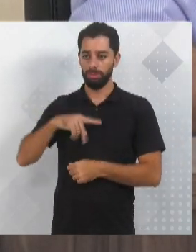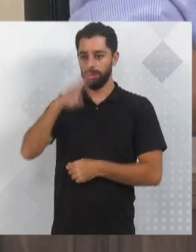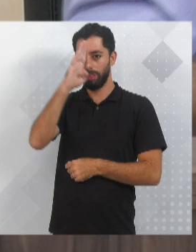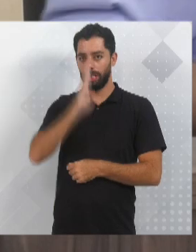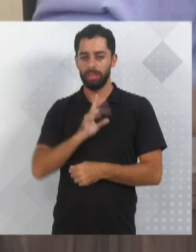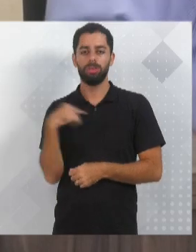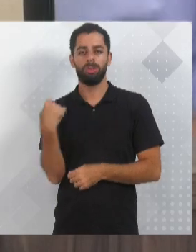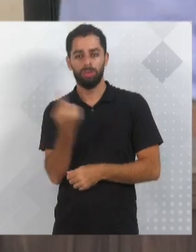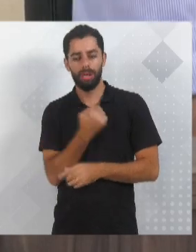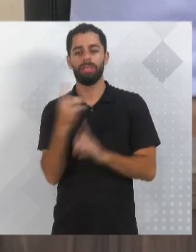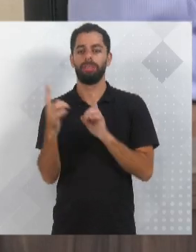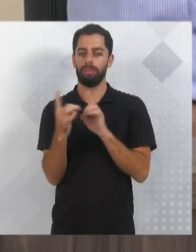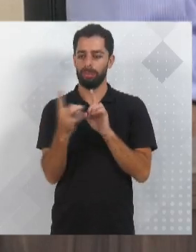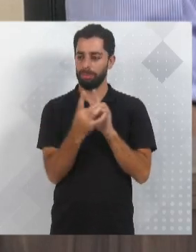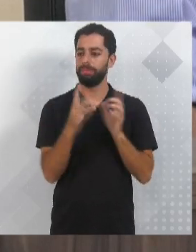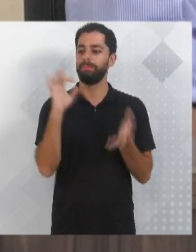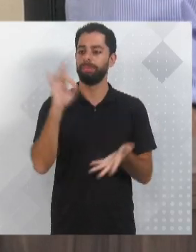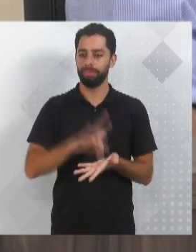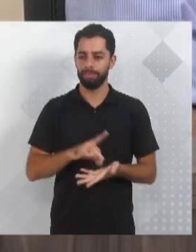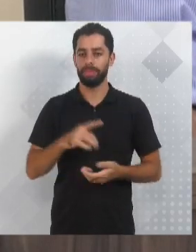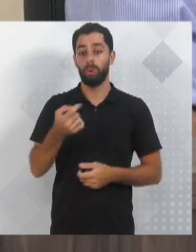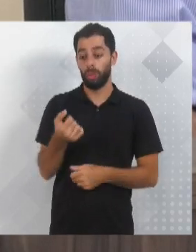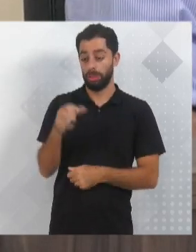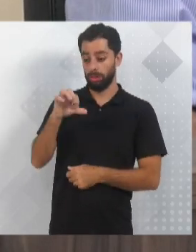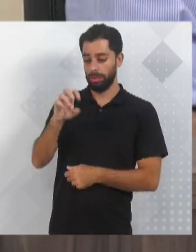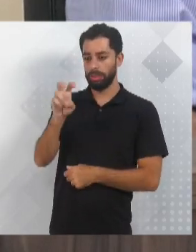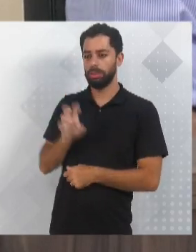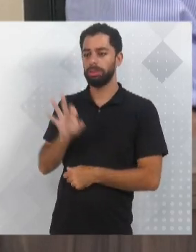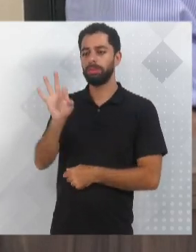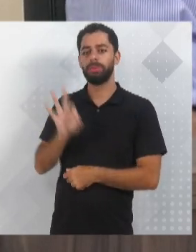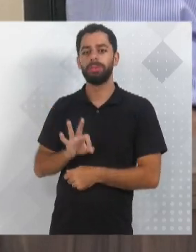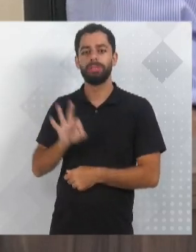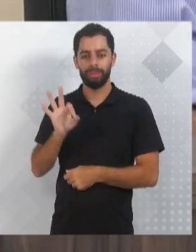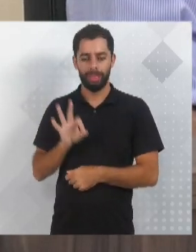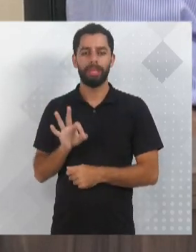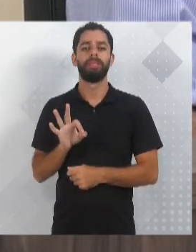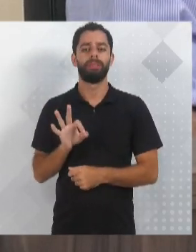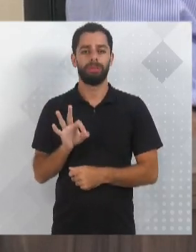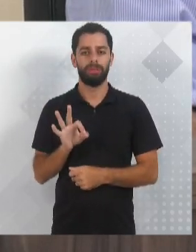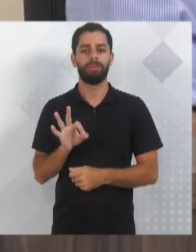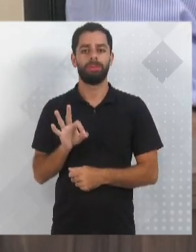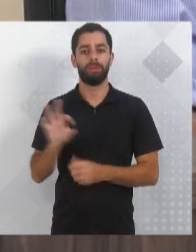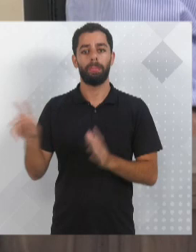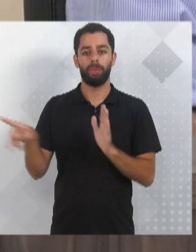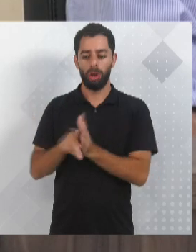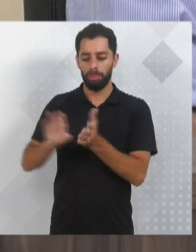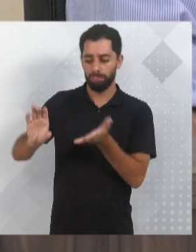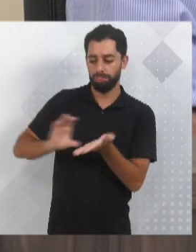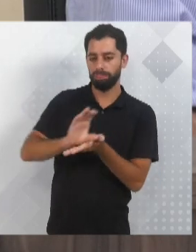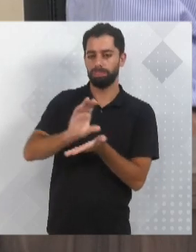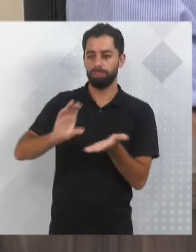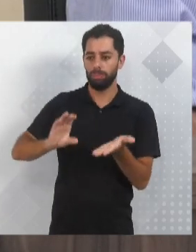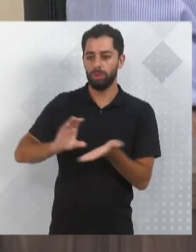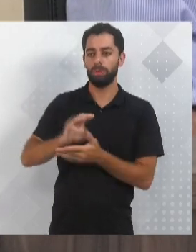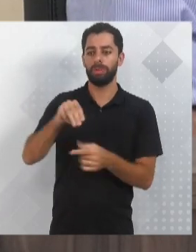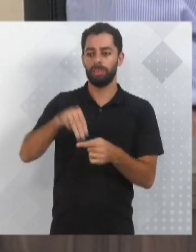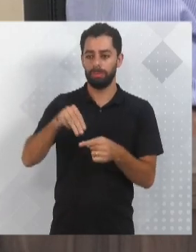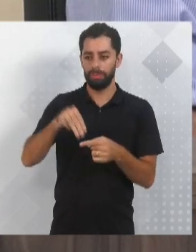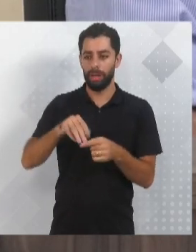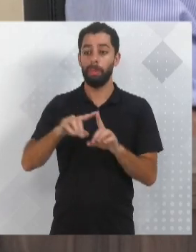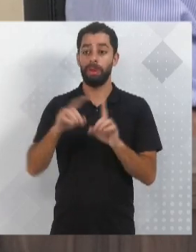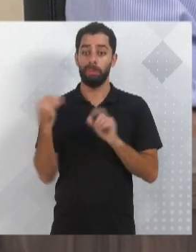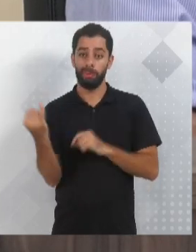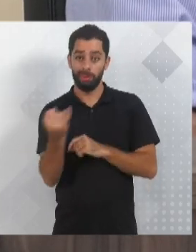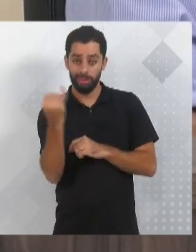e atendemos quase que 95% com recursos municipais, mas não deixamos de